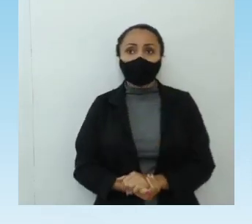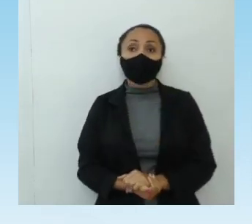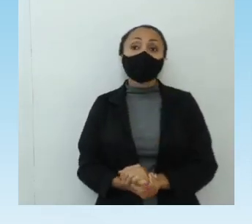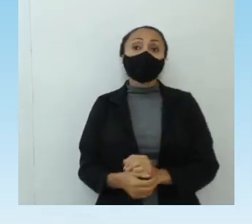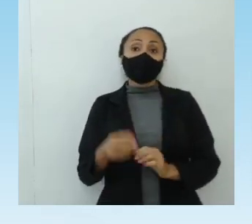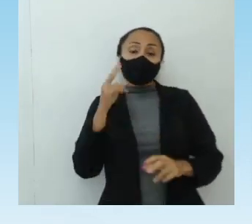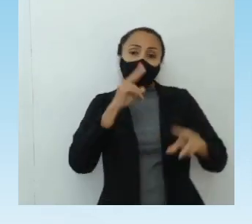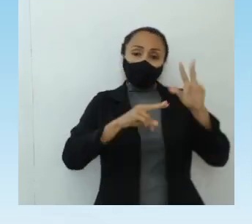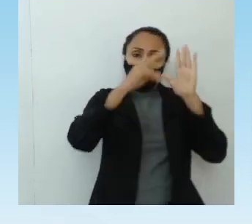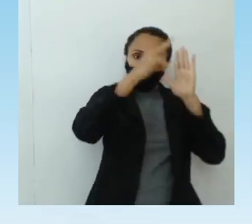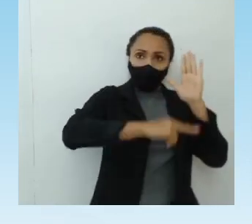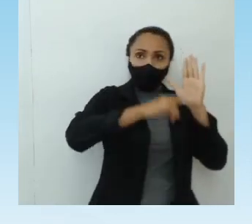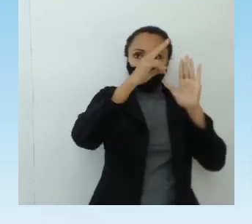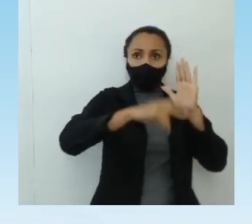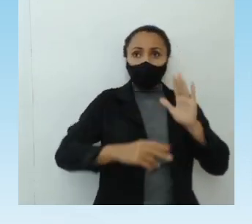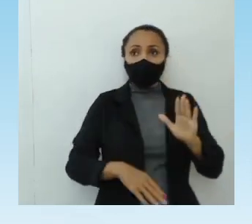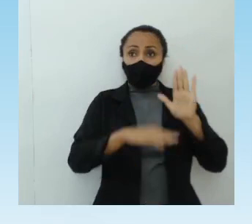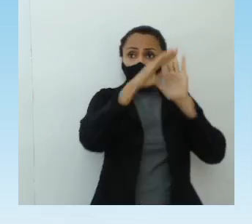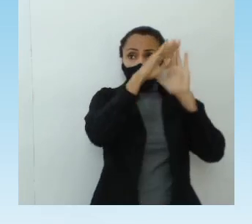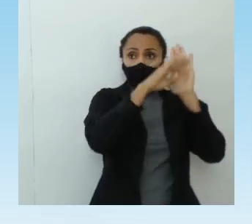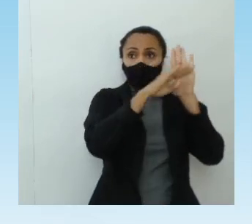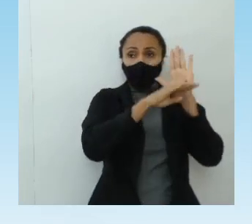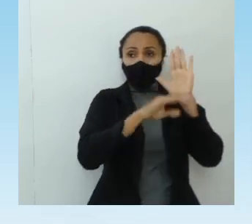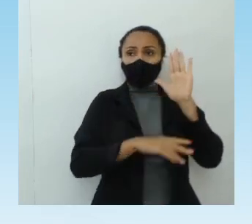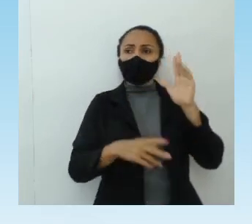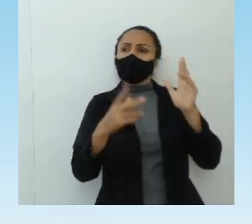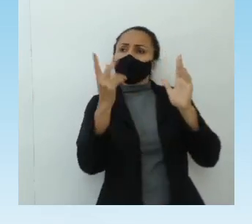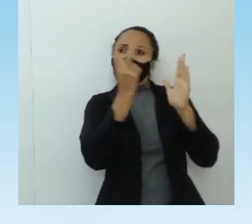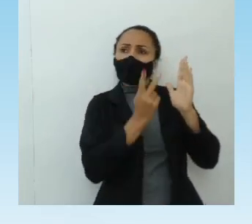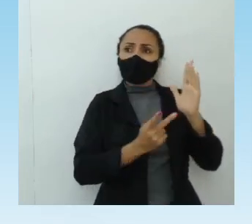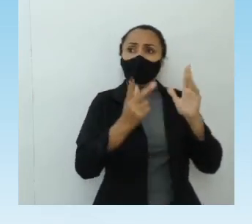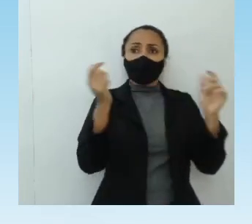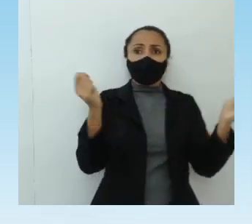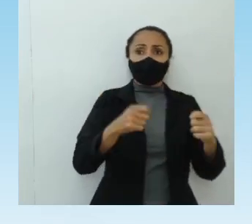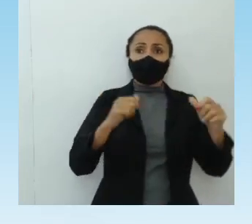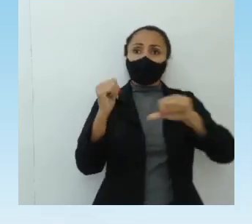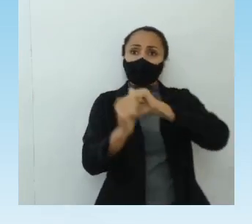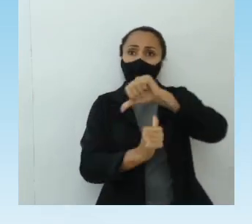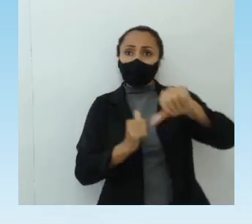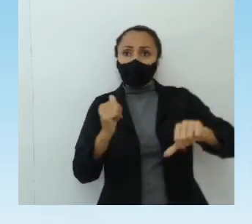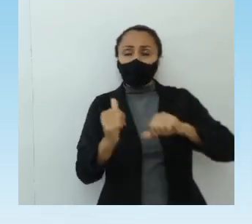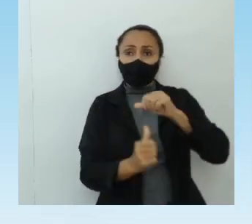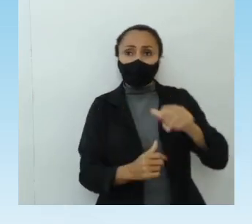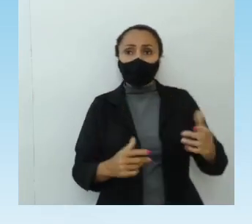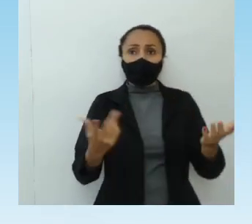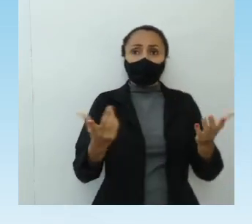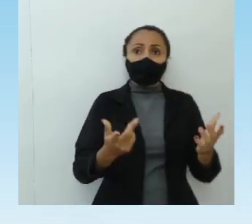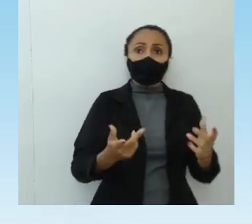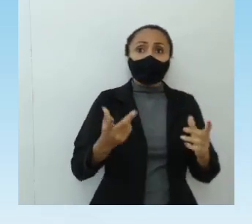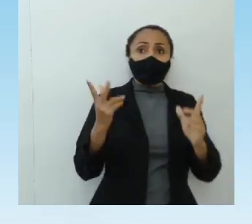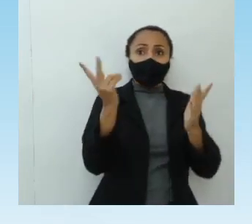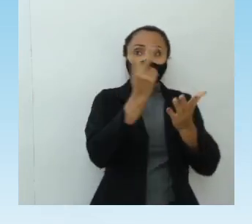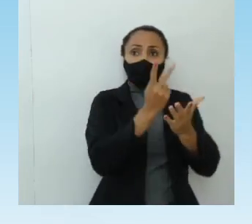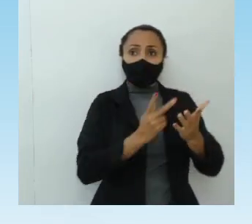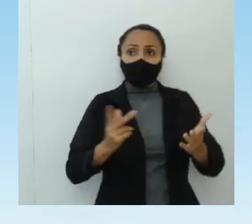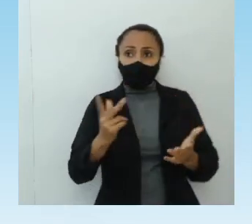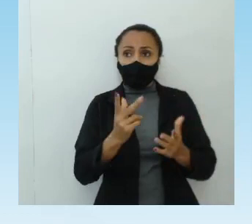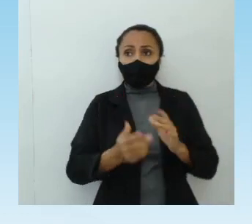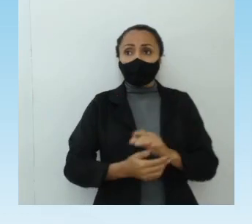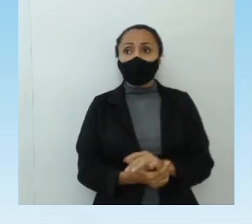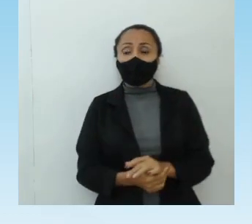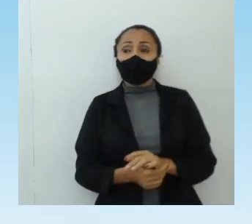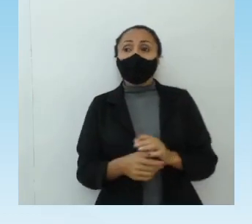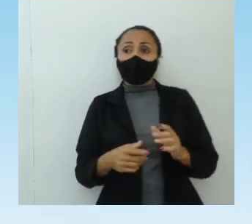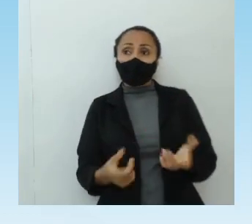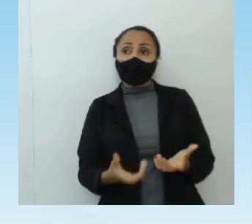para você aqui comigo. Um programa de edição de imagens possibilita transformar figuras em outras mais complexas.